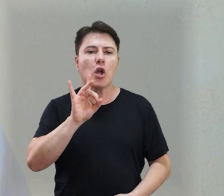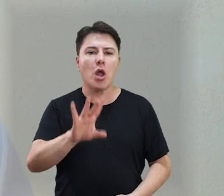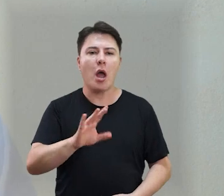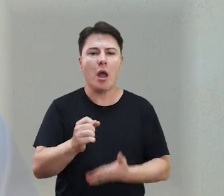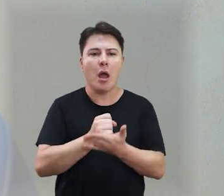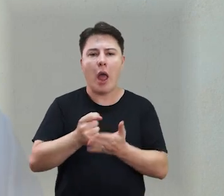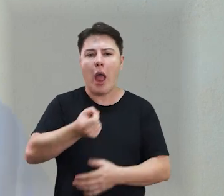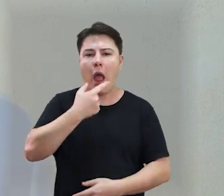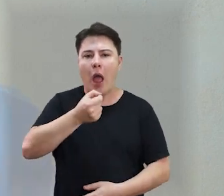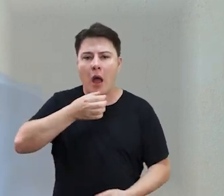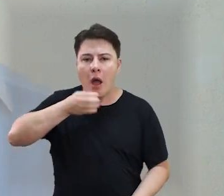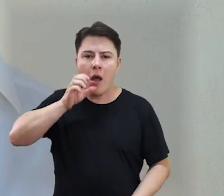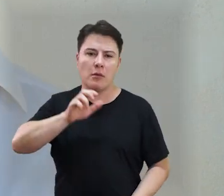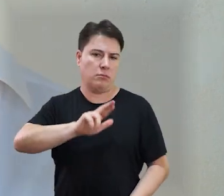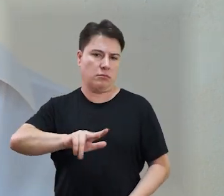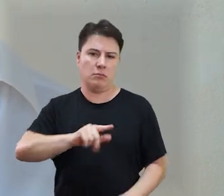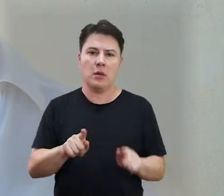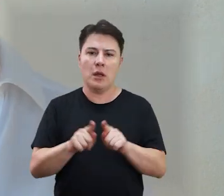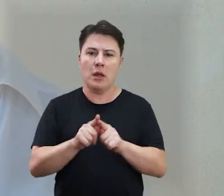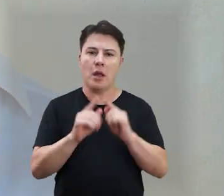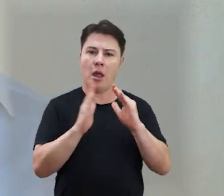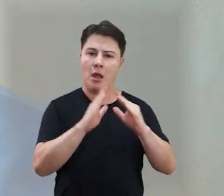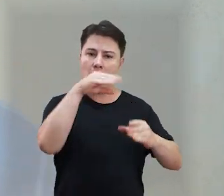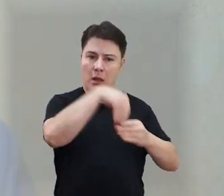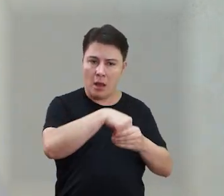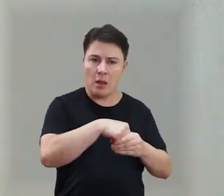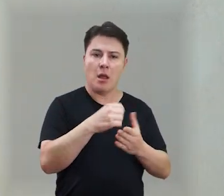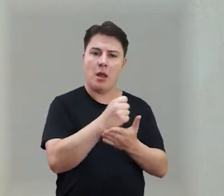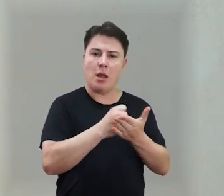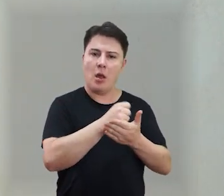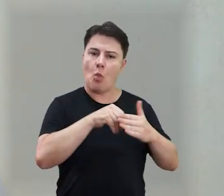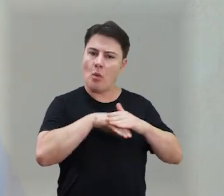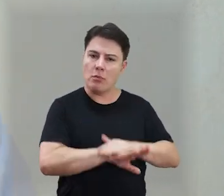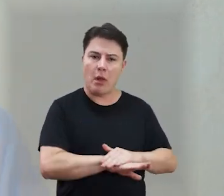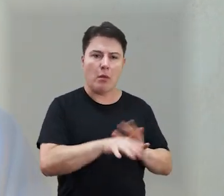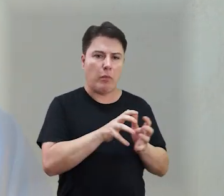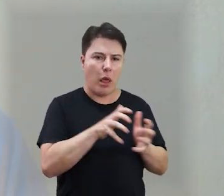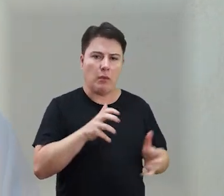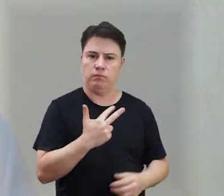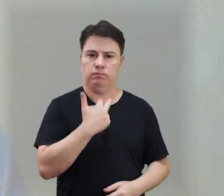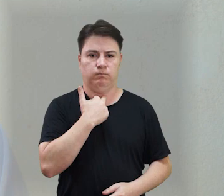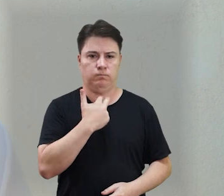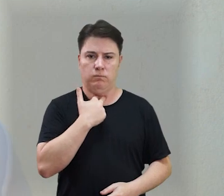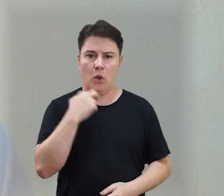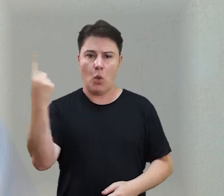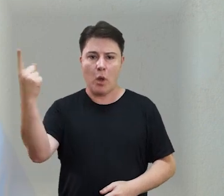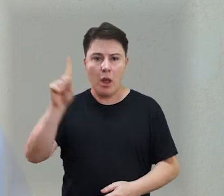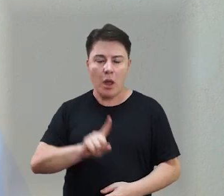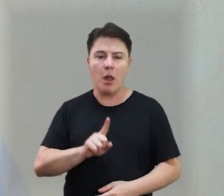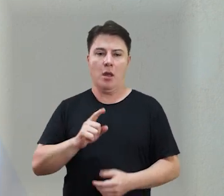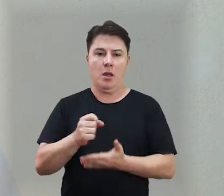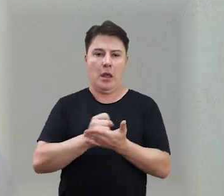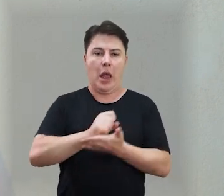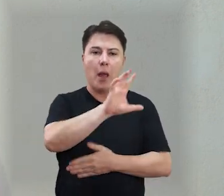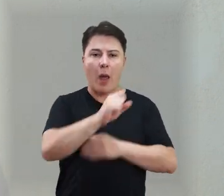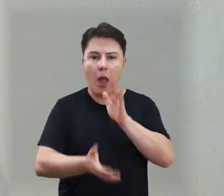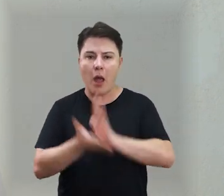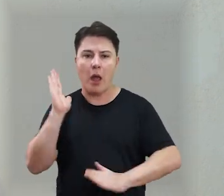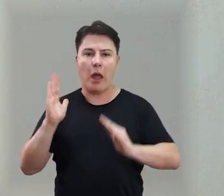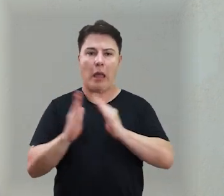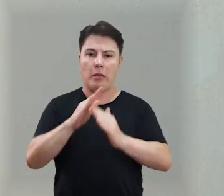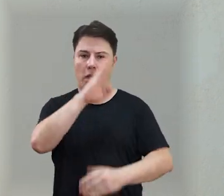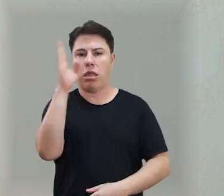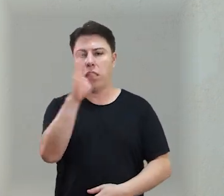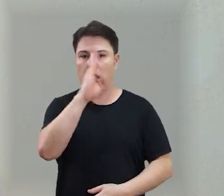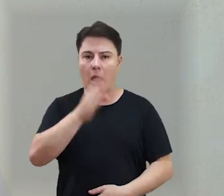porque a população precisa realmente né dessa educação eles entenderem que não é só tomar o medicamento quando a